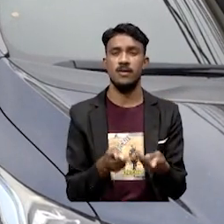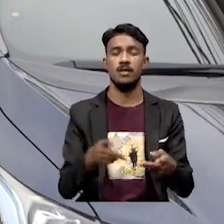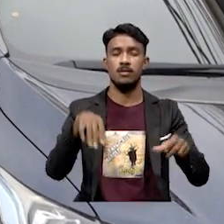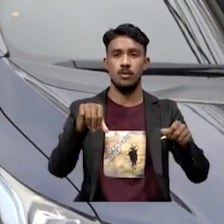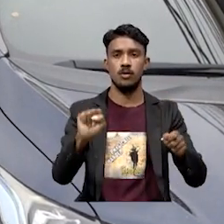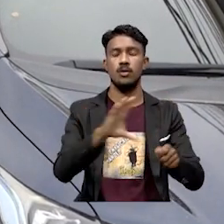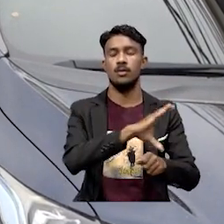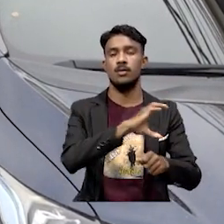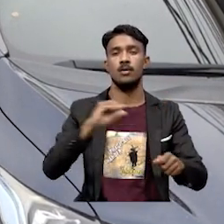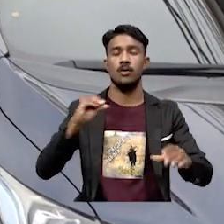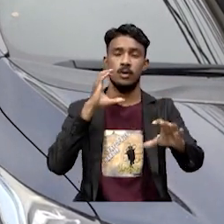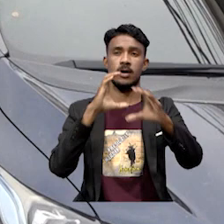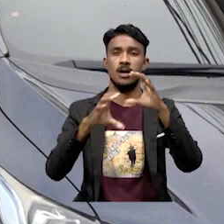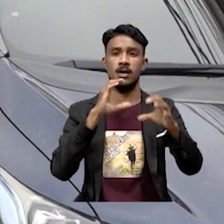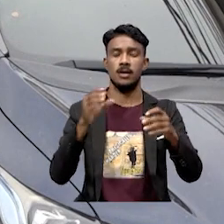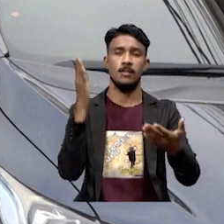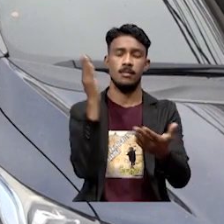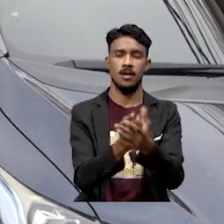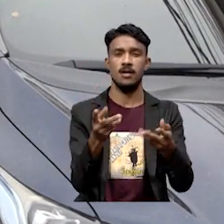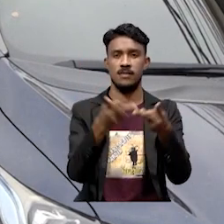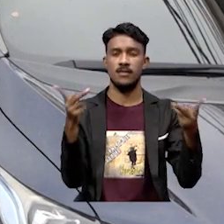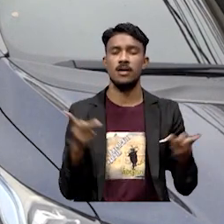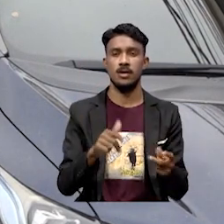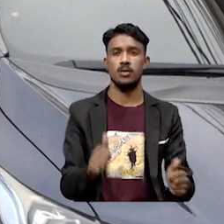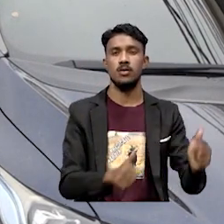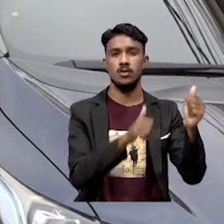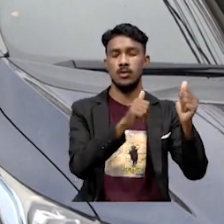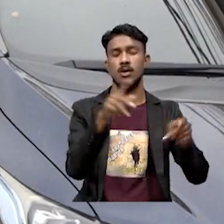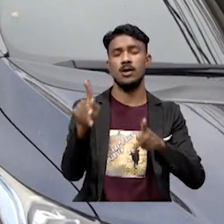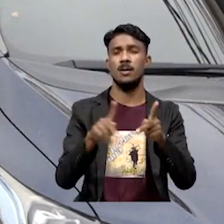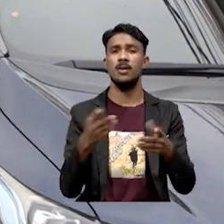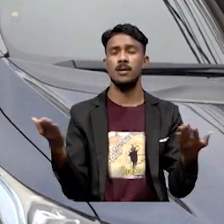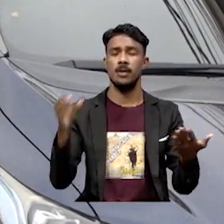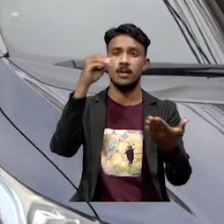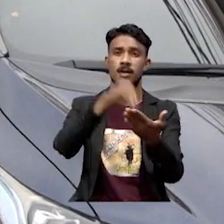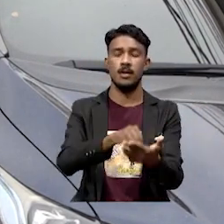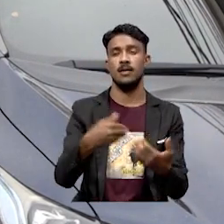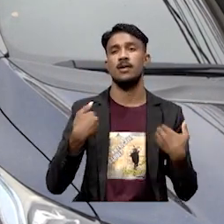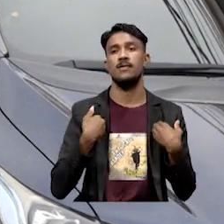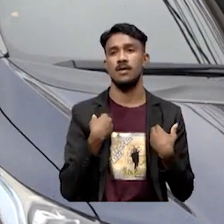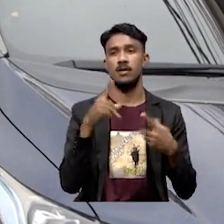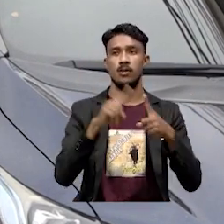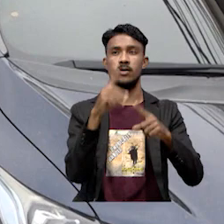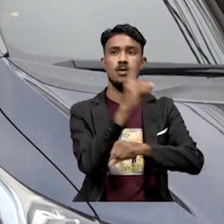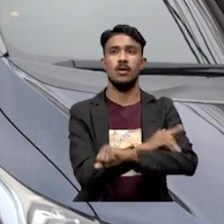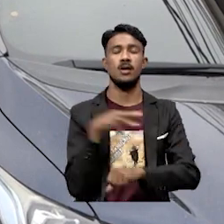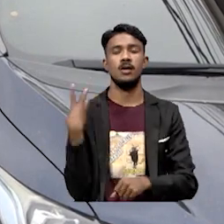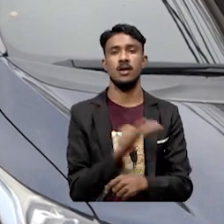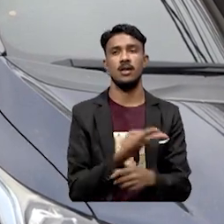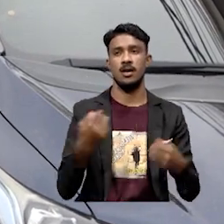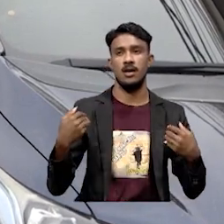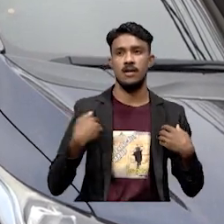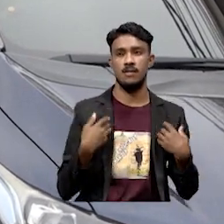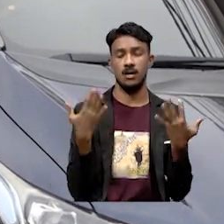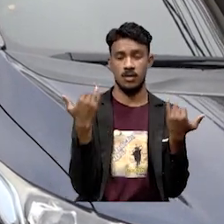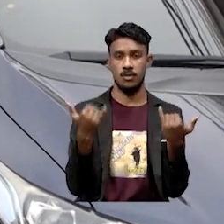mos estacionamento tuir markasan one be maka establesiona ora sen dadau ko iha te iha acontece sen dadau ne